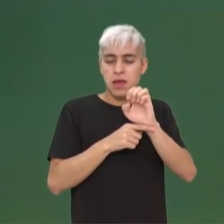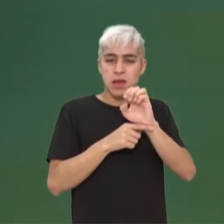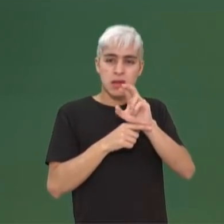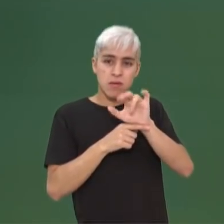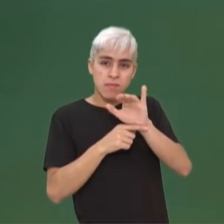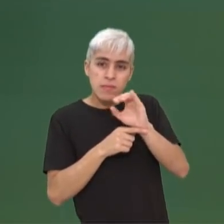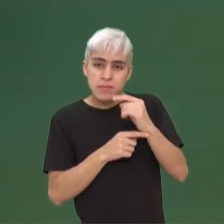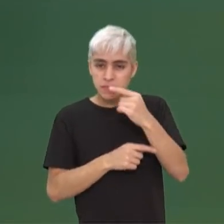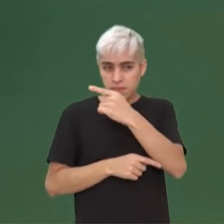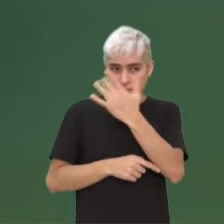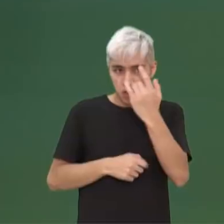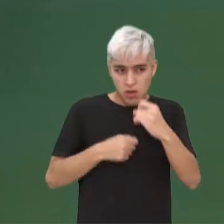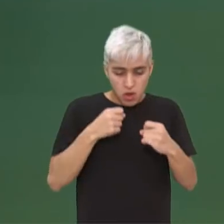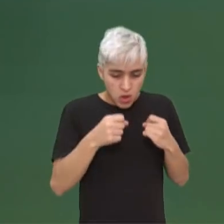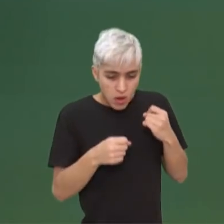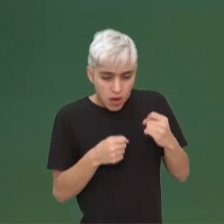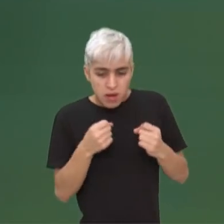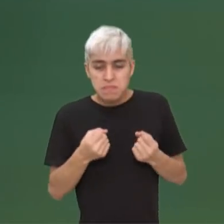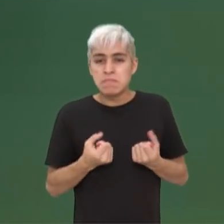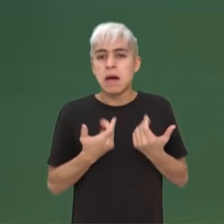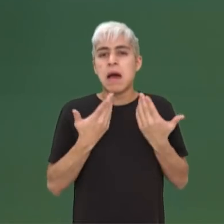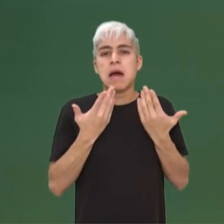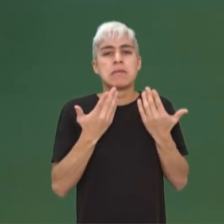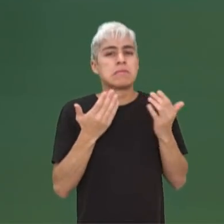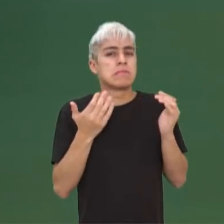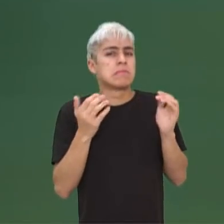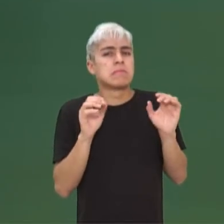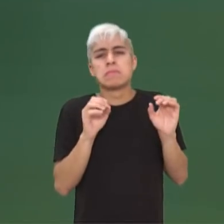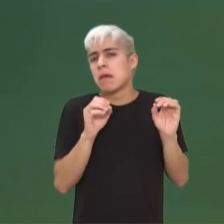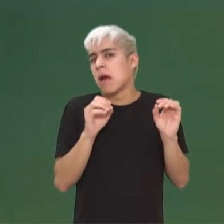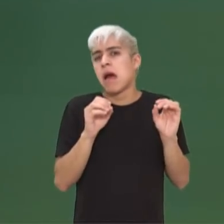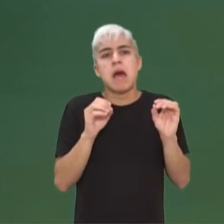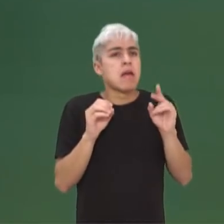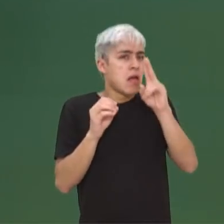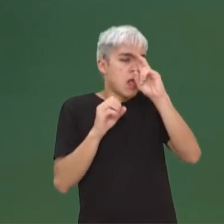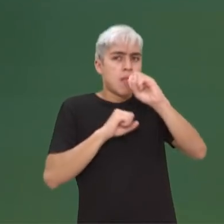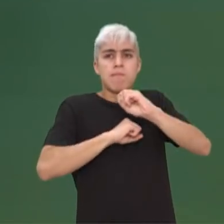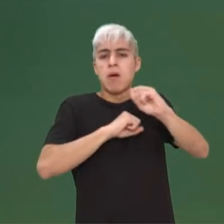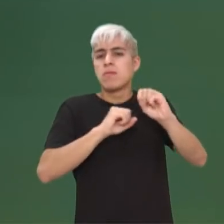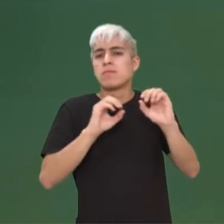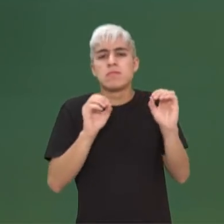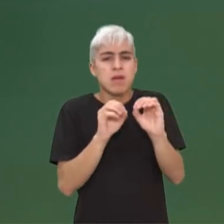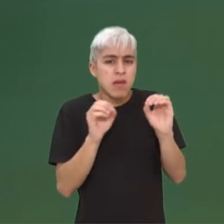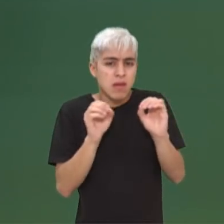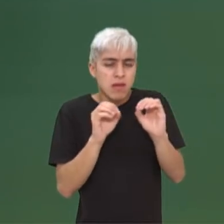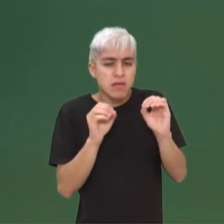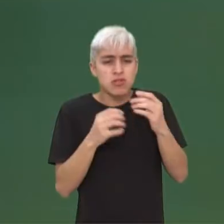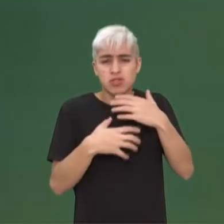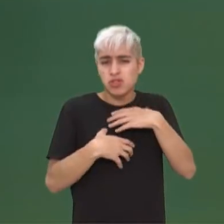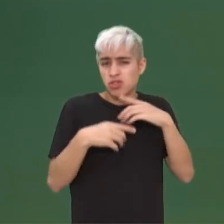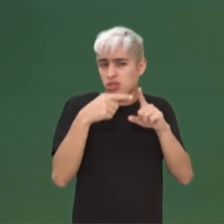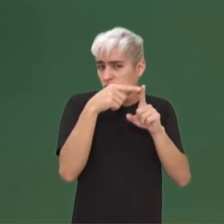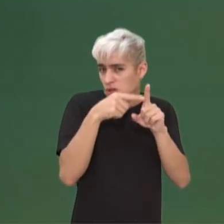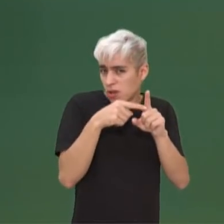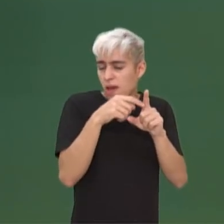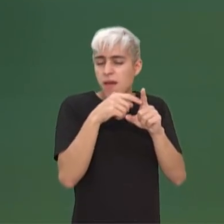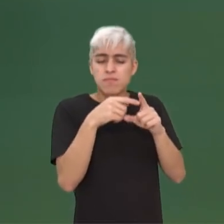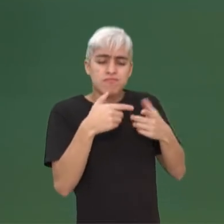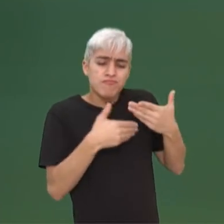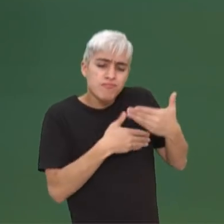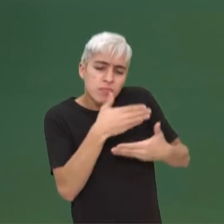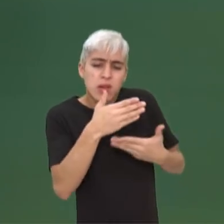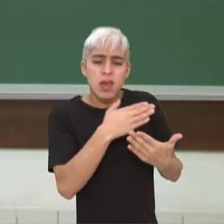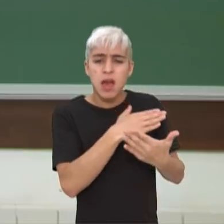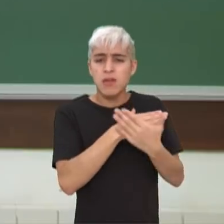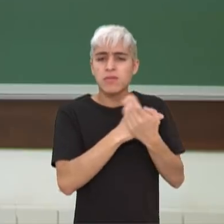correndo, ela não está em nenhum momento exercendo ali uma atividade super explosiva. Então, ela está fazendo ali um tipo de atividade que vai melhorar ali o